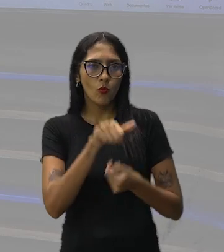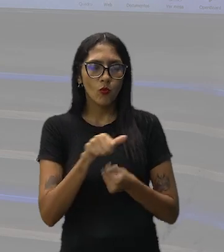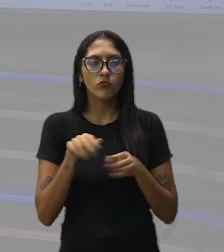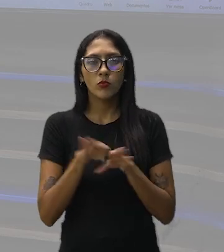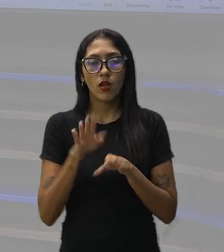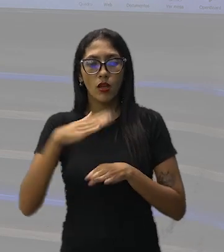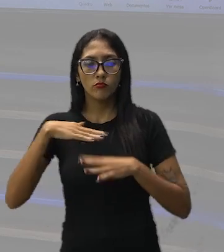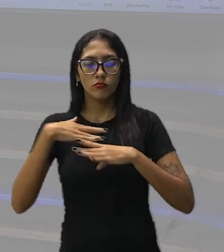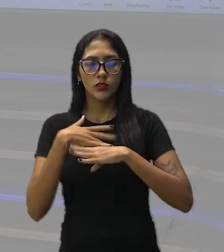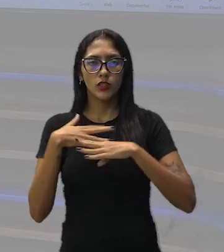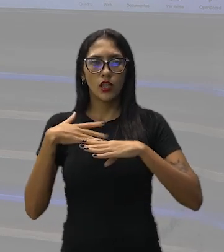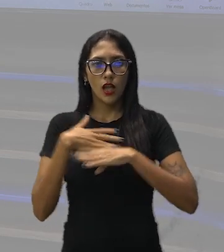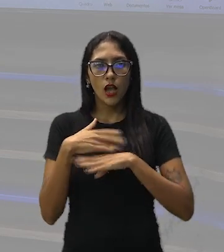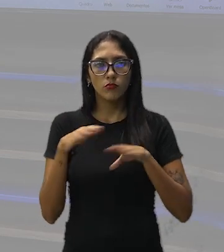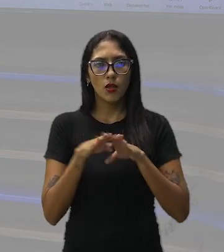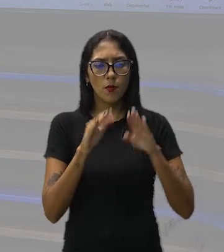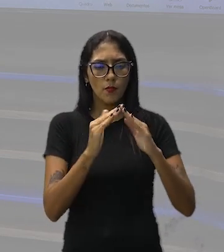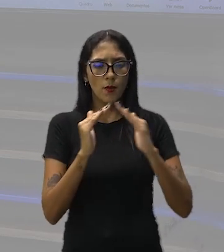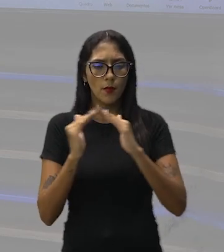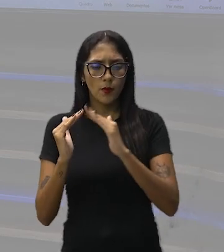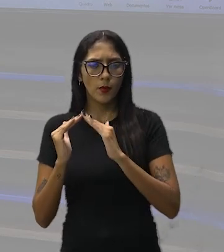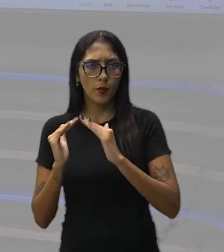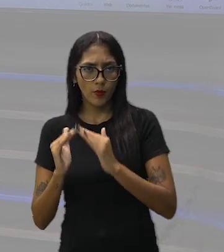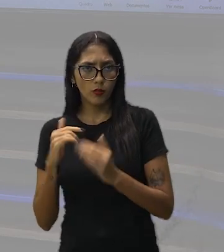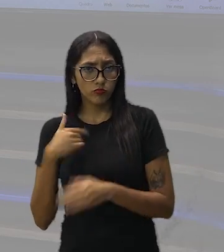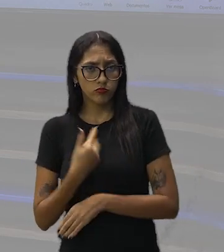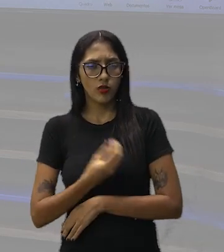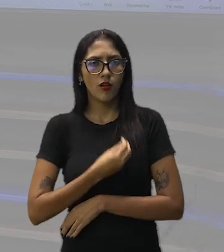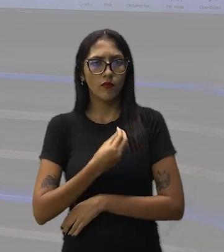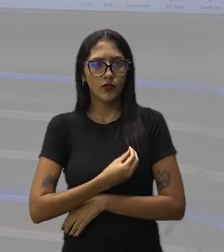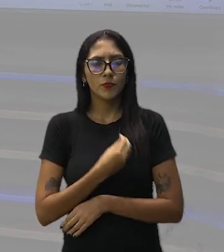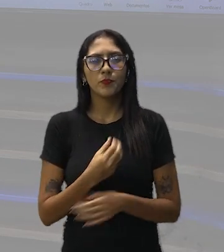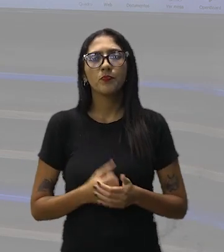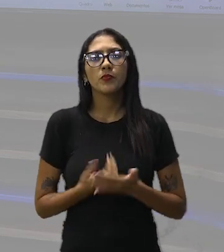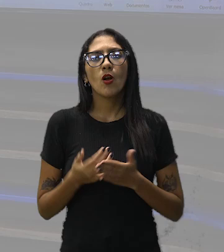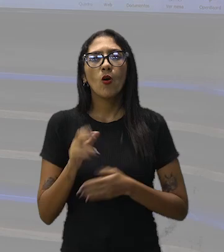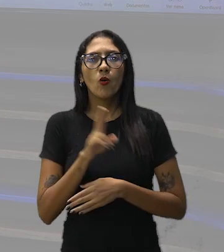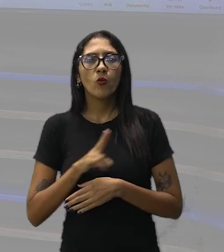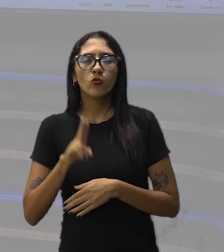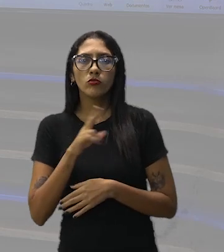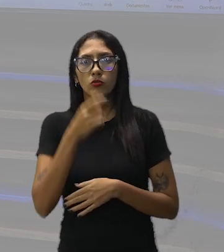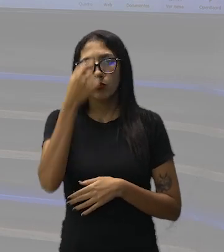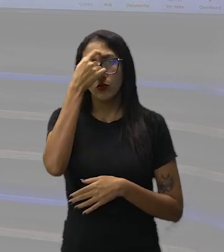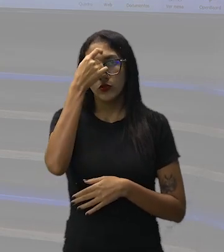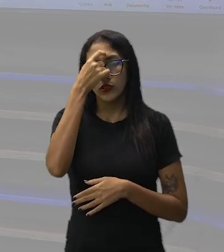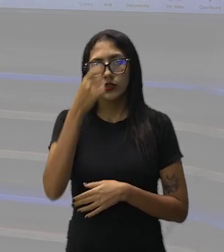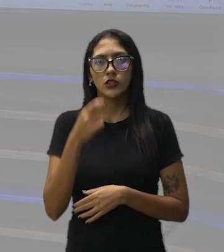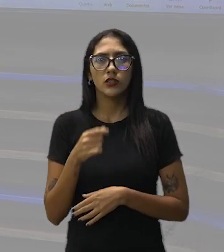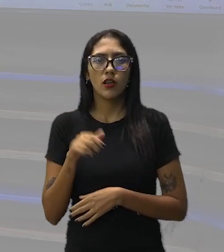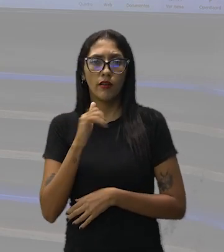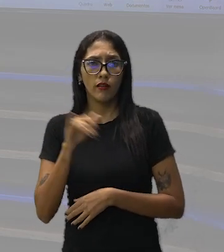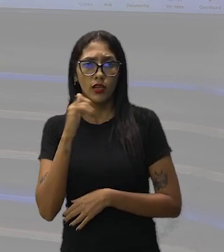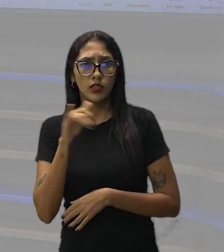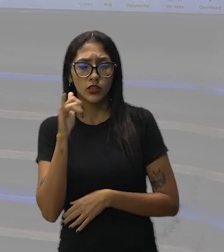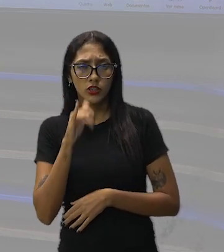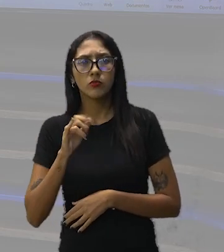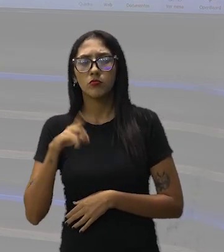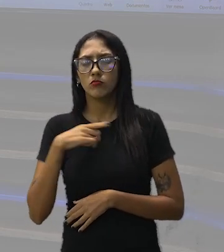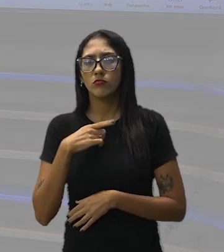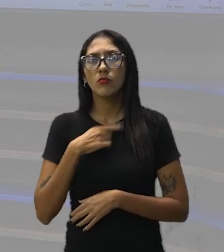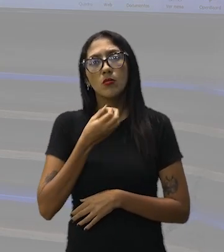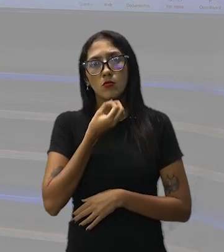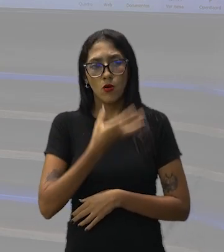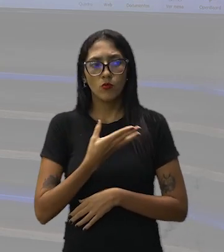nossa cidade, para o nosso bairro, tá bom? Então, utilização de fonte de energia limpa também é uma